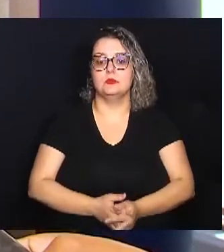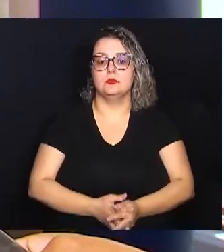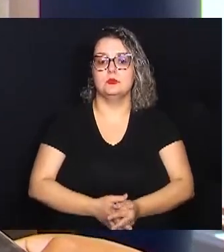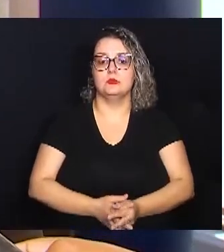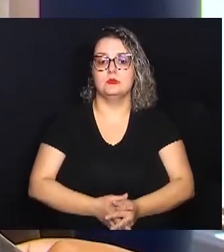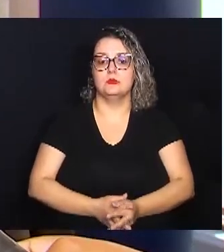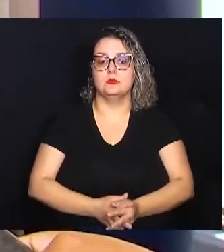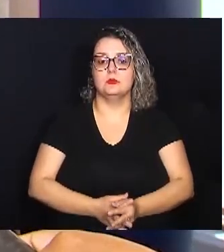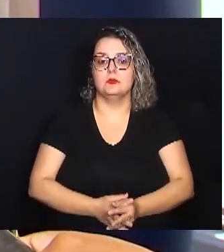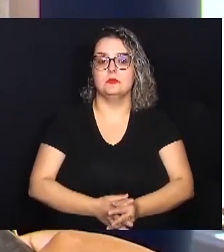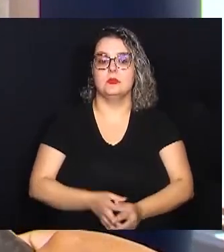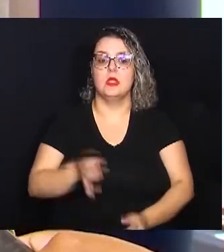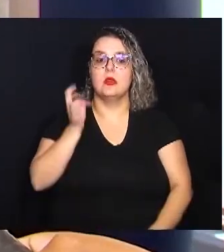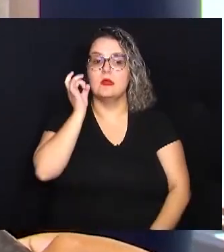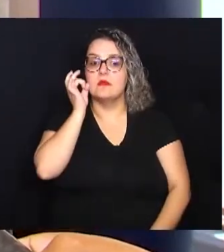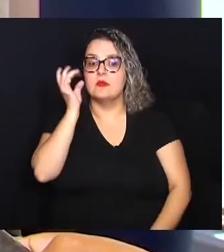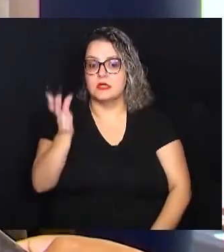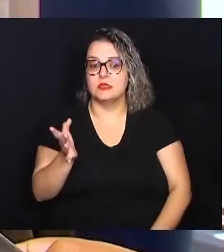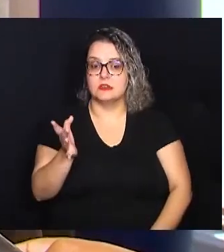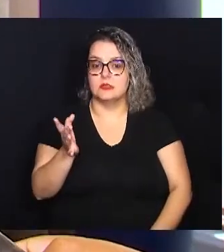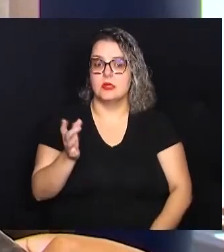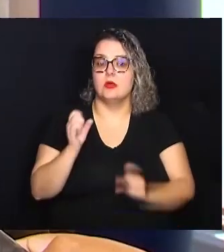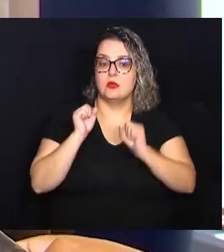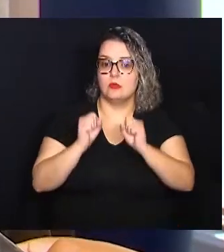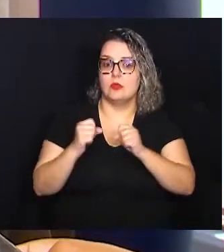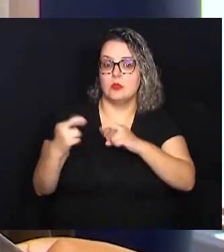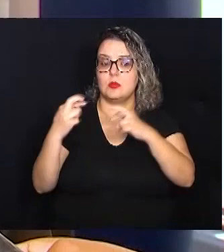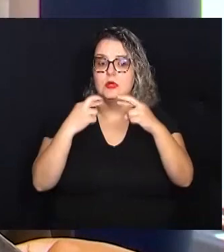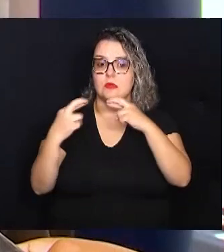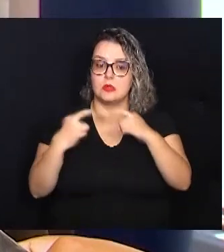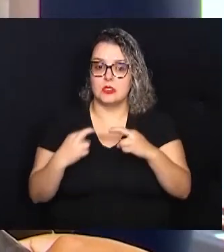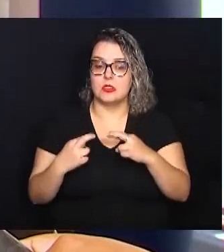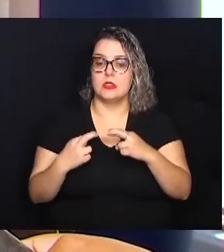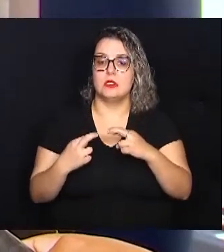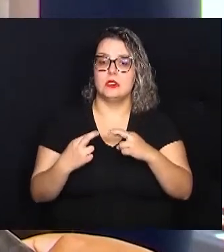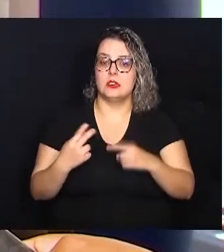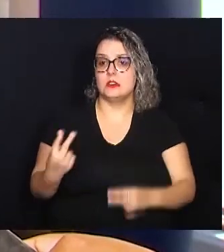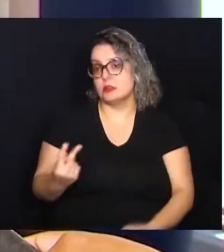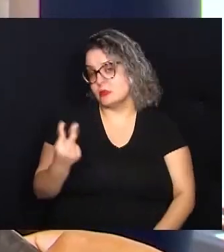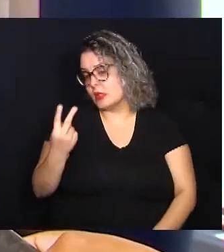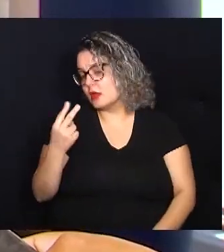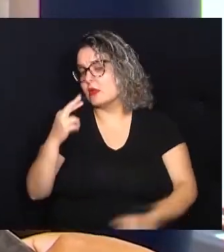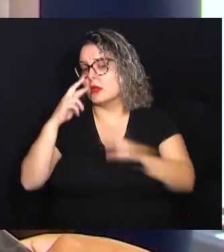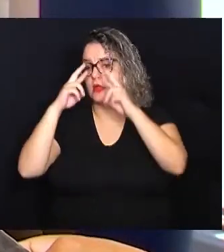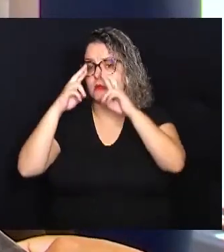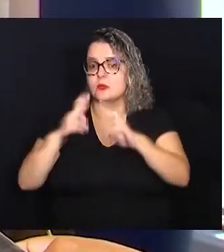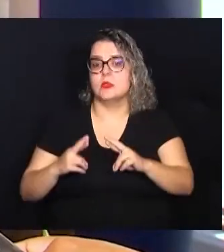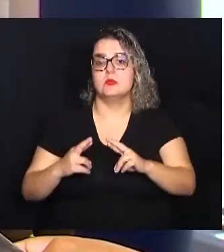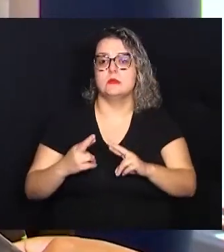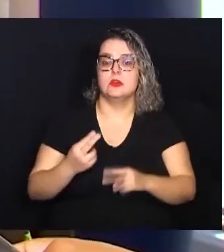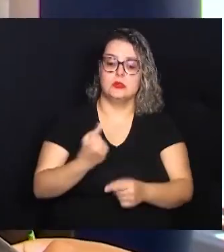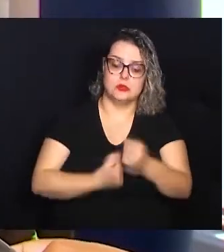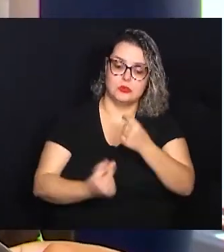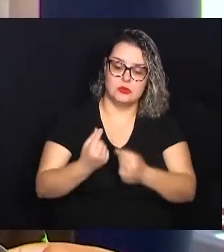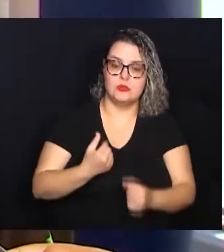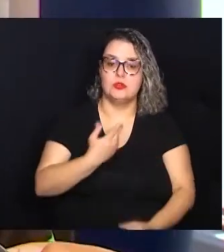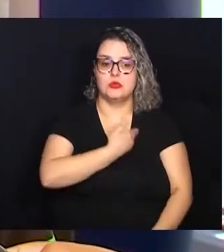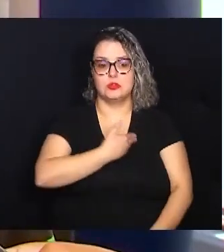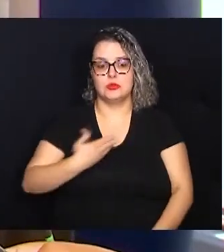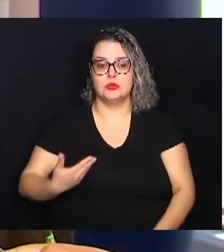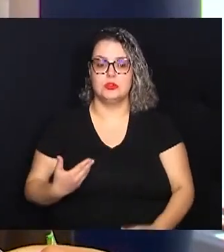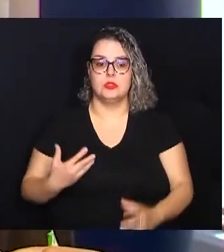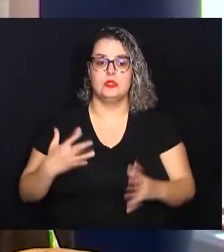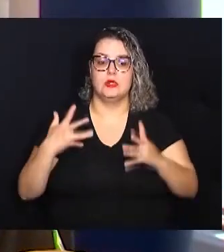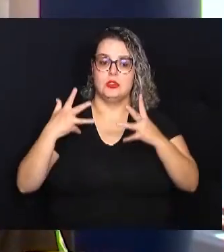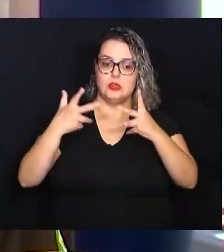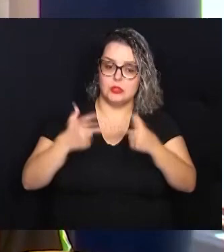a facilidade para poder fiscalizar esse valor, respeitando assim o dinheiro público e dando transparência a toda a população para que